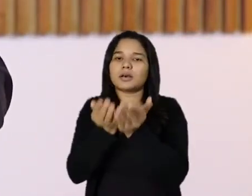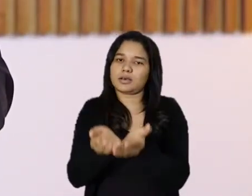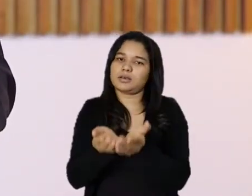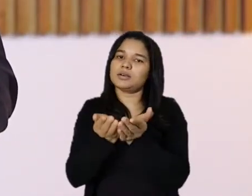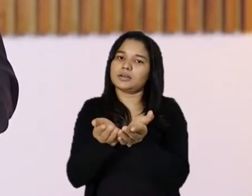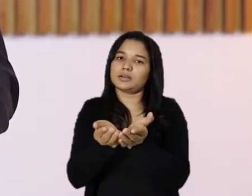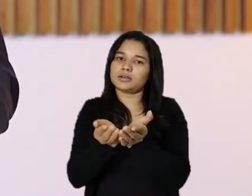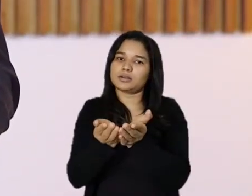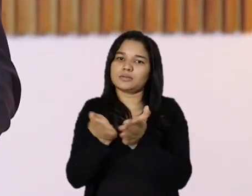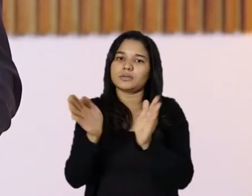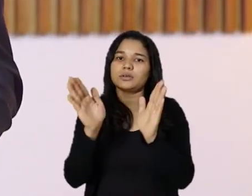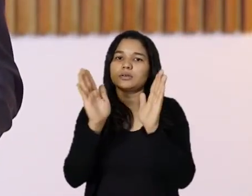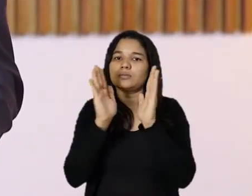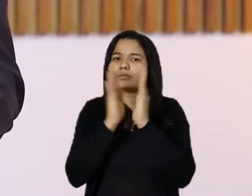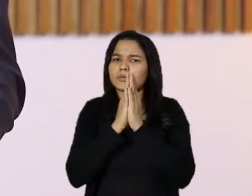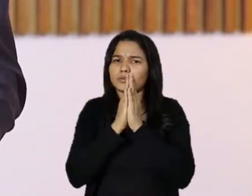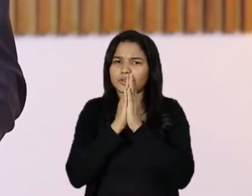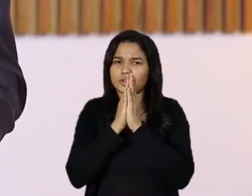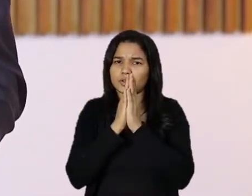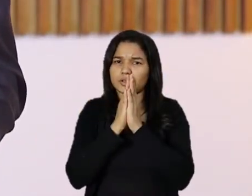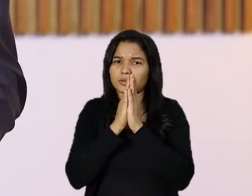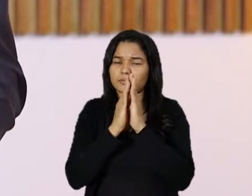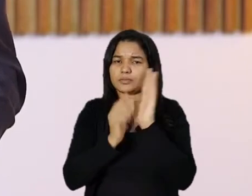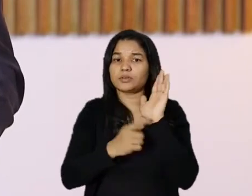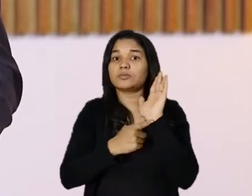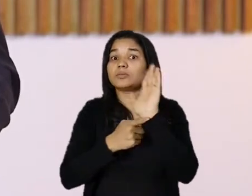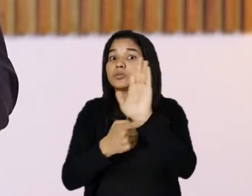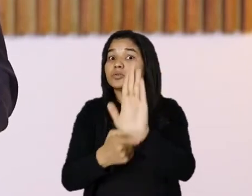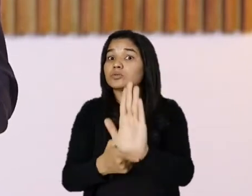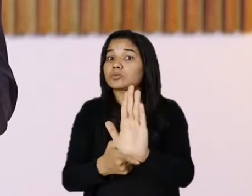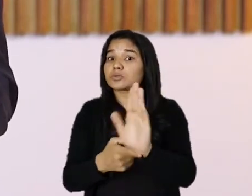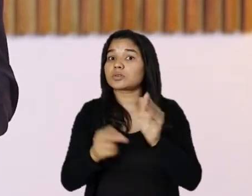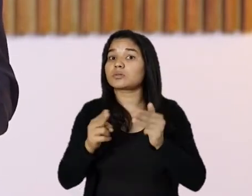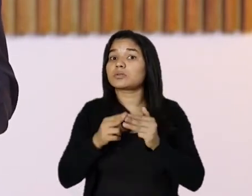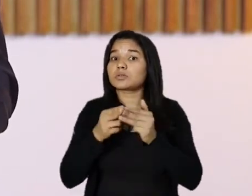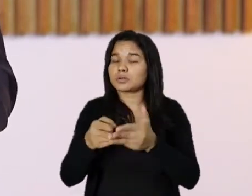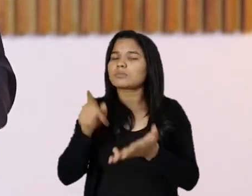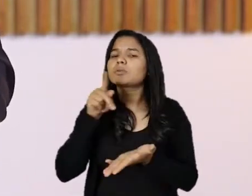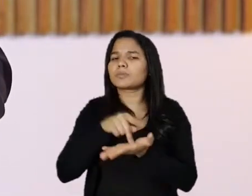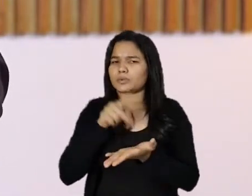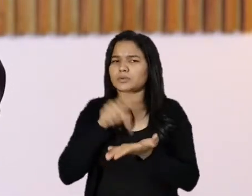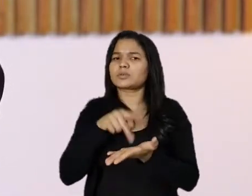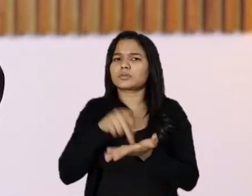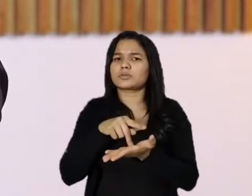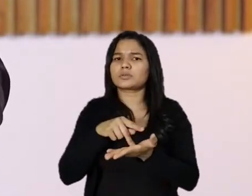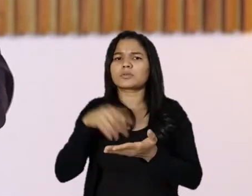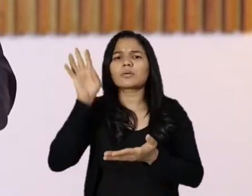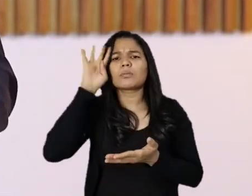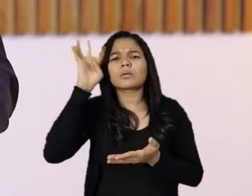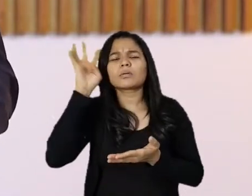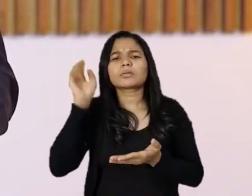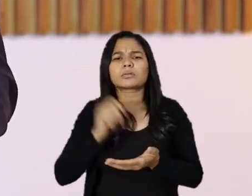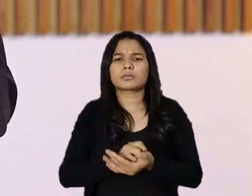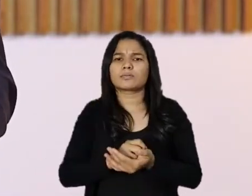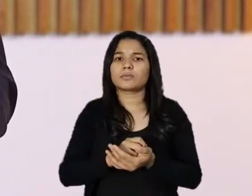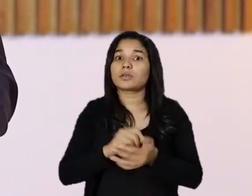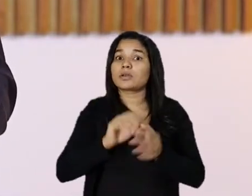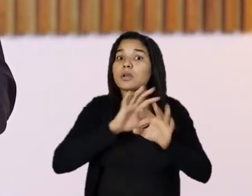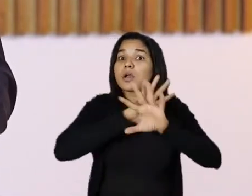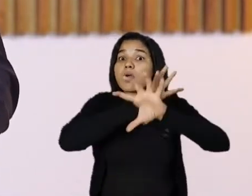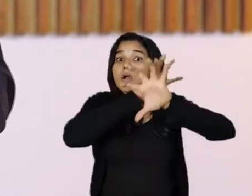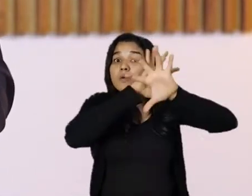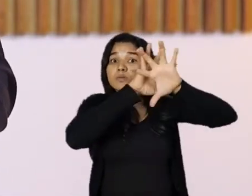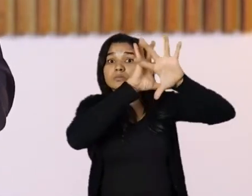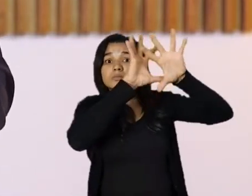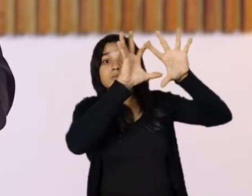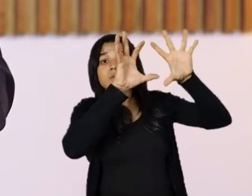de que Noé estava correto. Uma delas, e mais convincente, foi o fato de os animais terem sido levados de tal